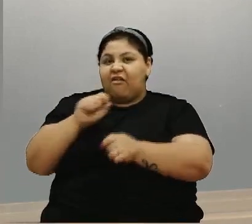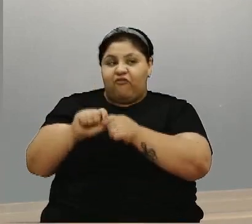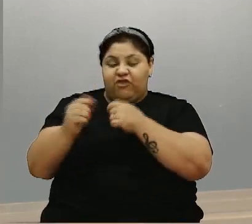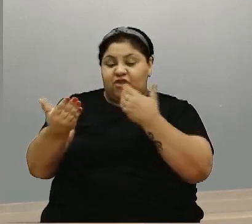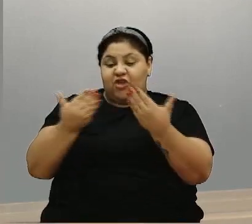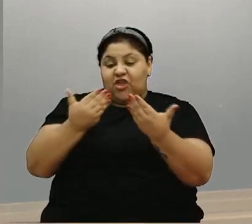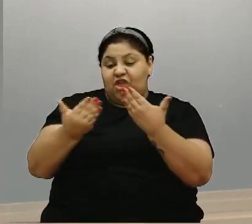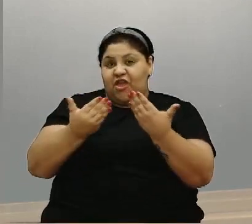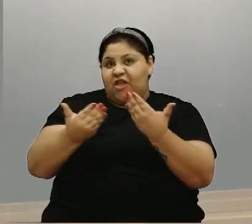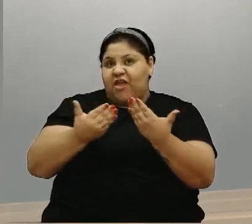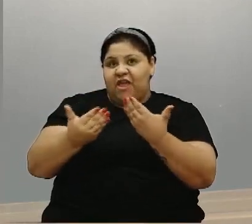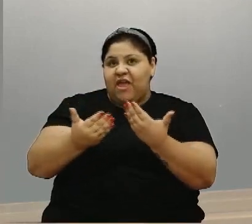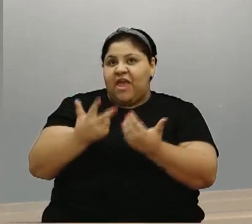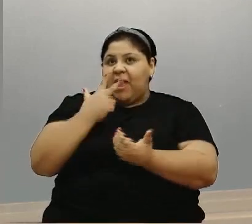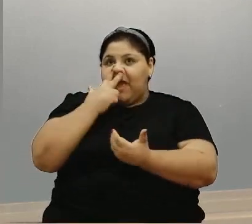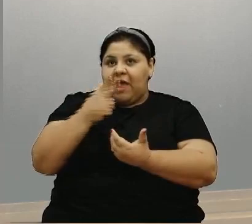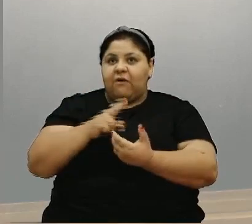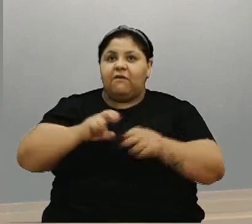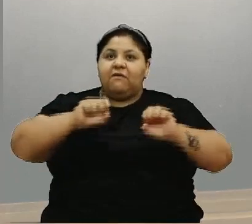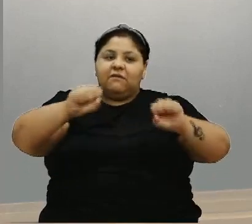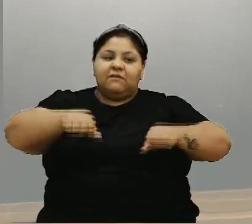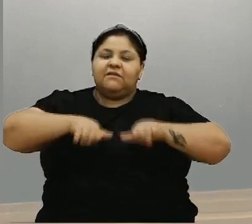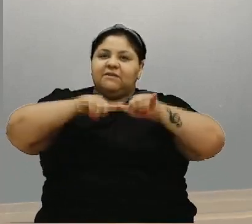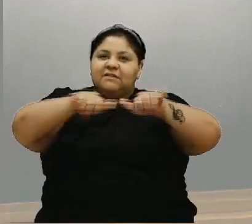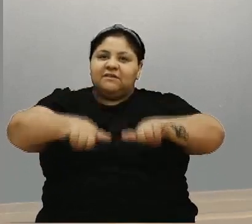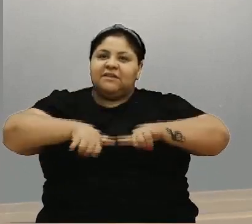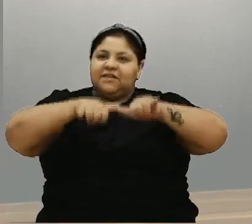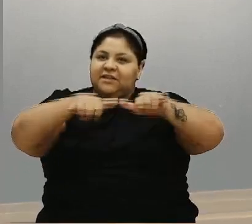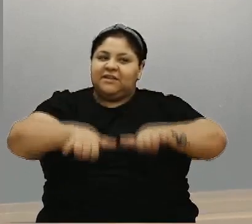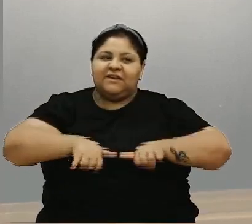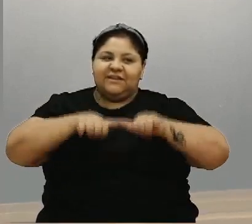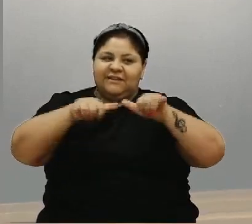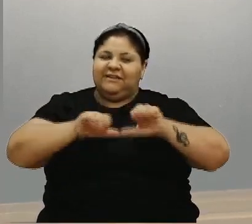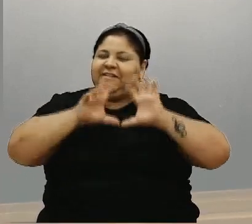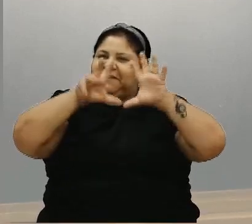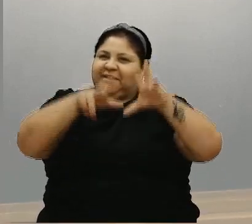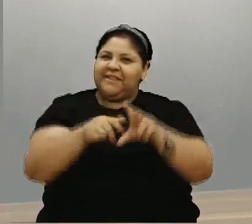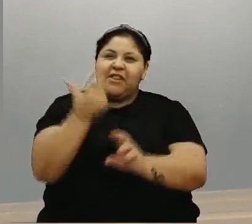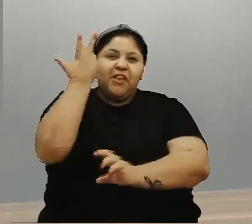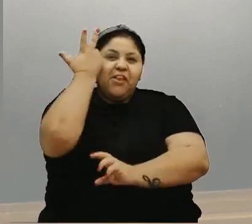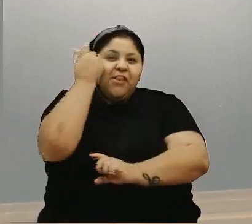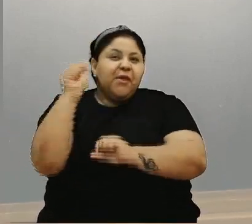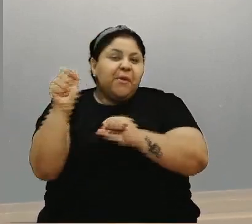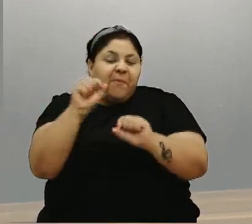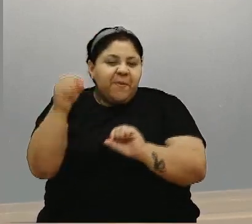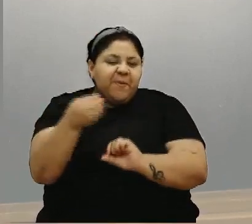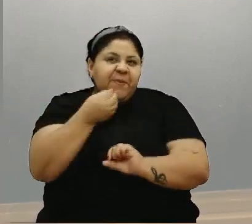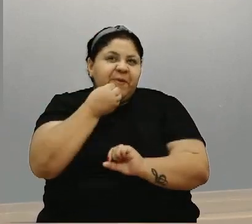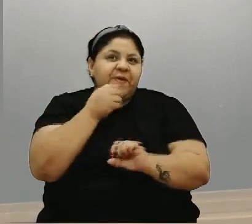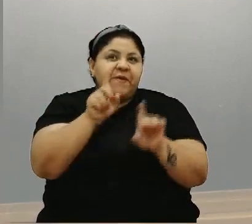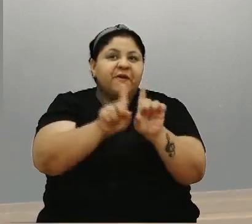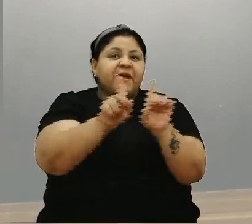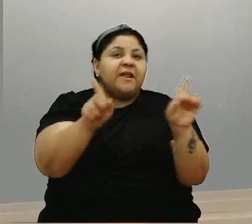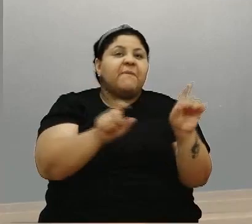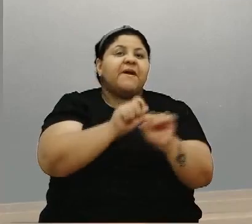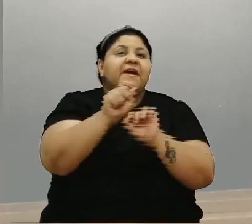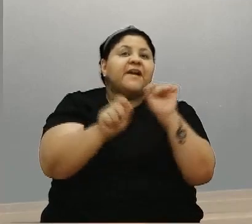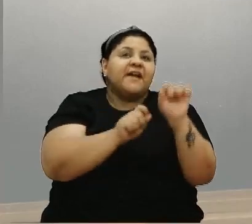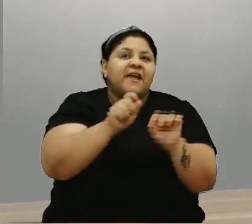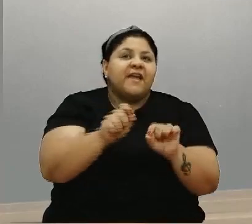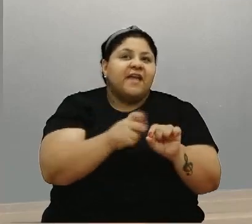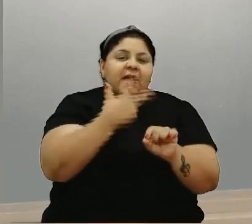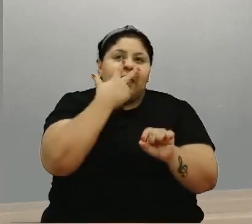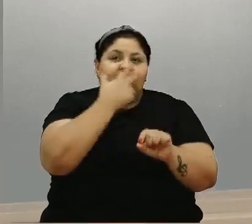comparação, é uma Veneza, tem tudo natural que pode ser aproveitado. Já Gramado, o que ele dizia, é uma